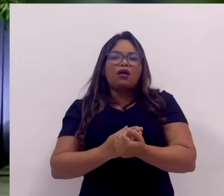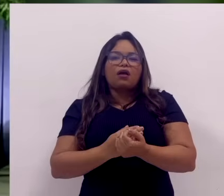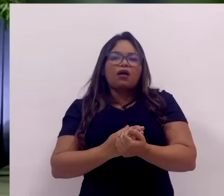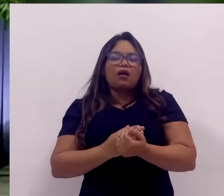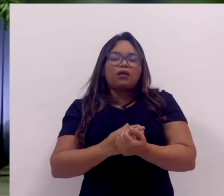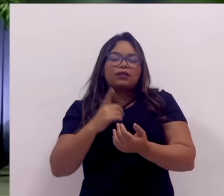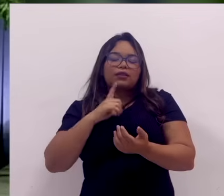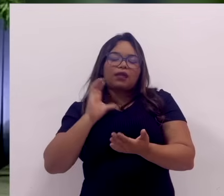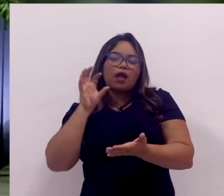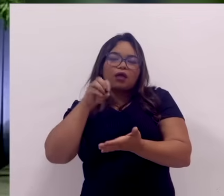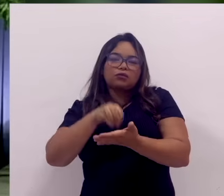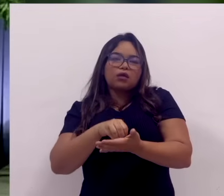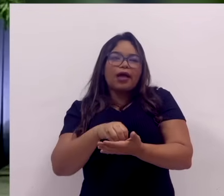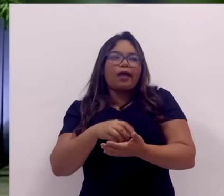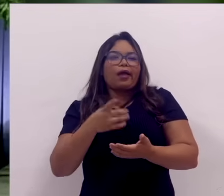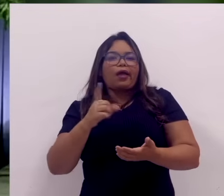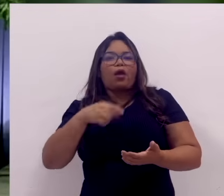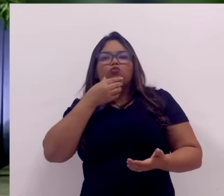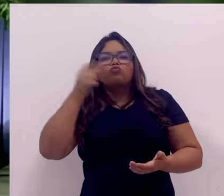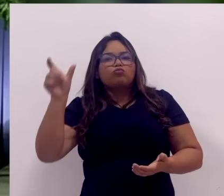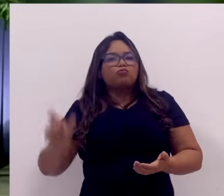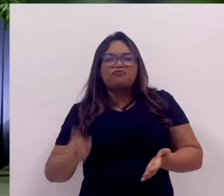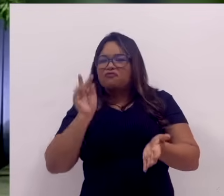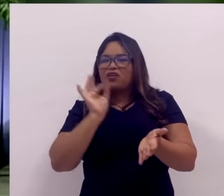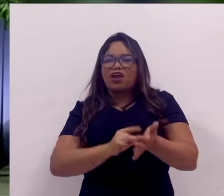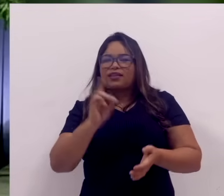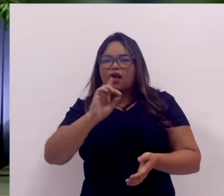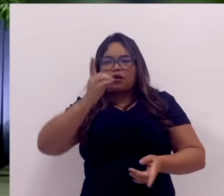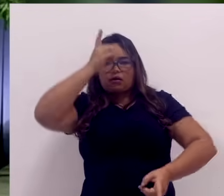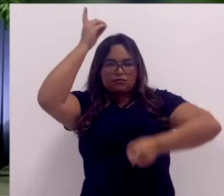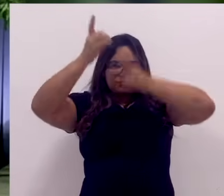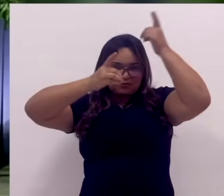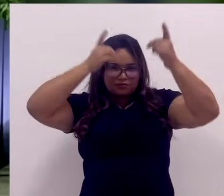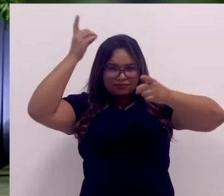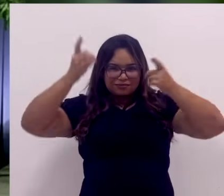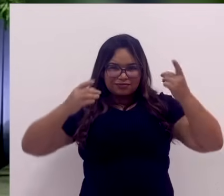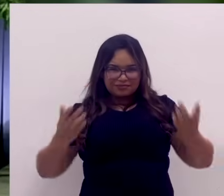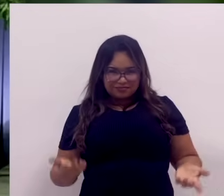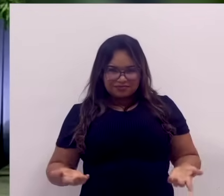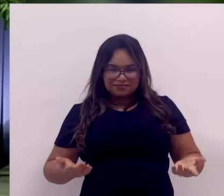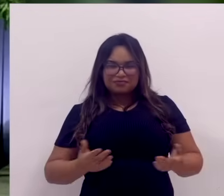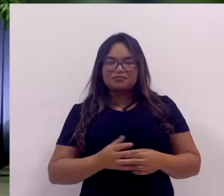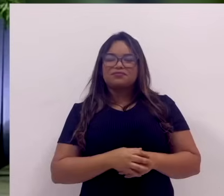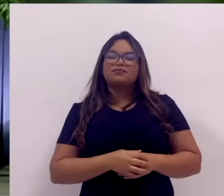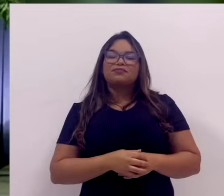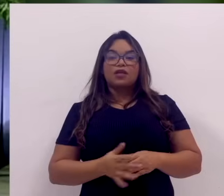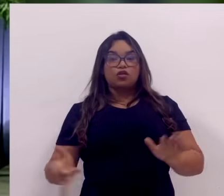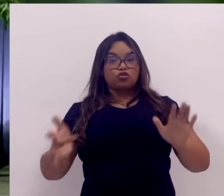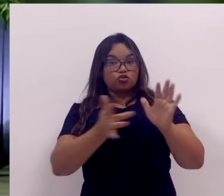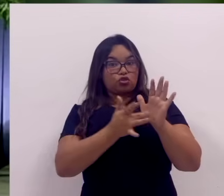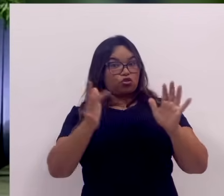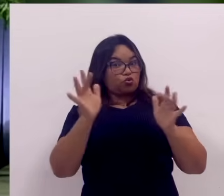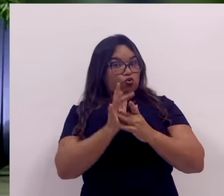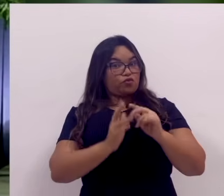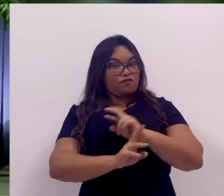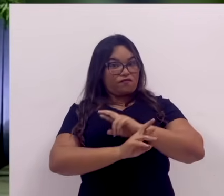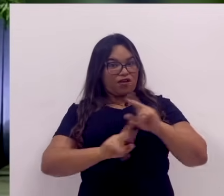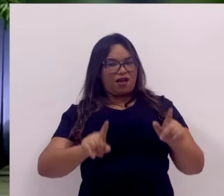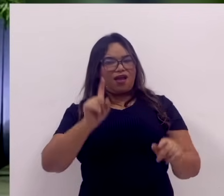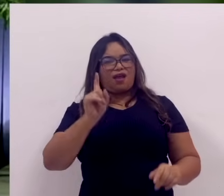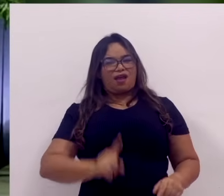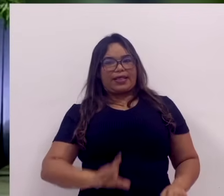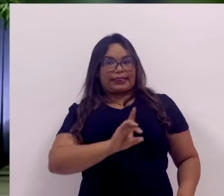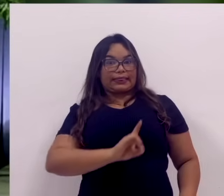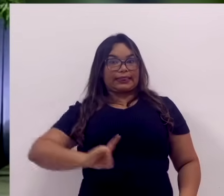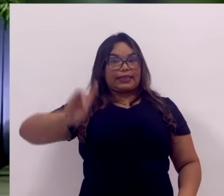provavelmente associado com o culto a Poseidon. Muito interessante. Jesus Cristo é Deus.